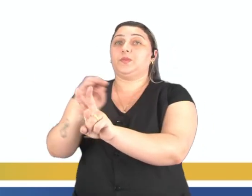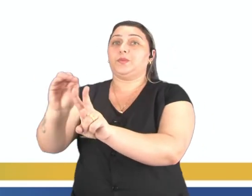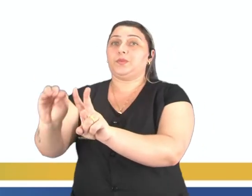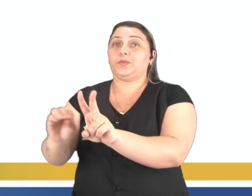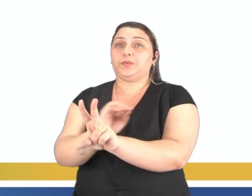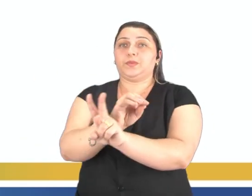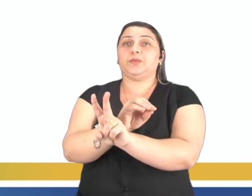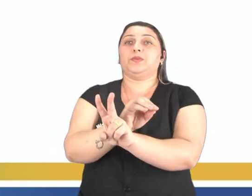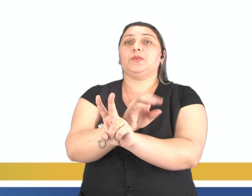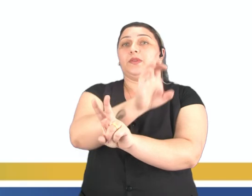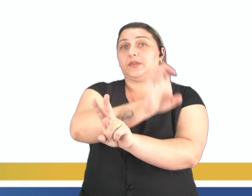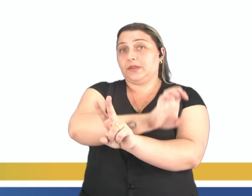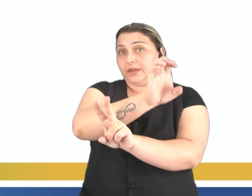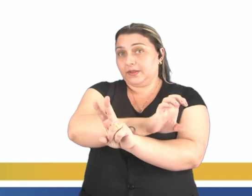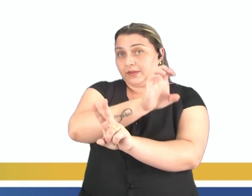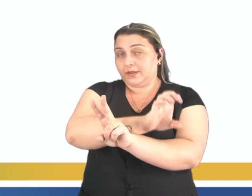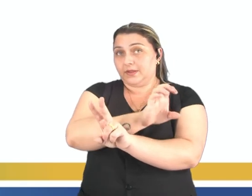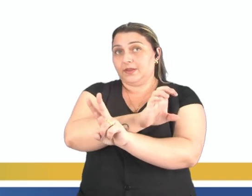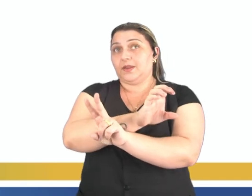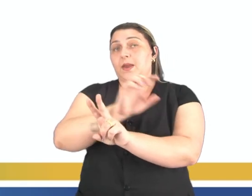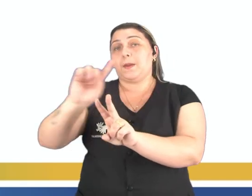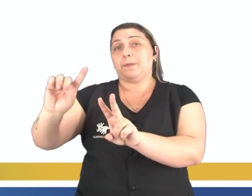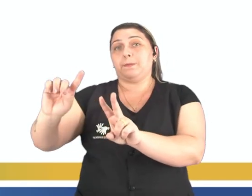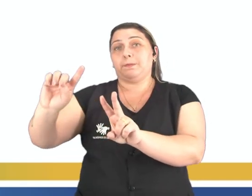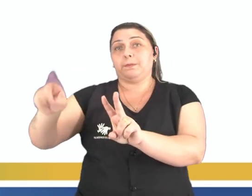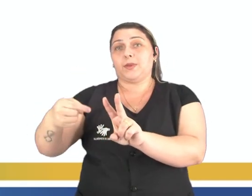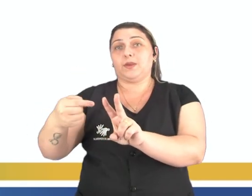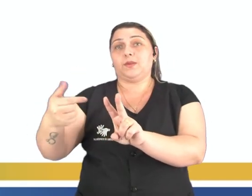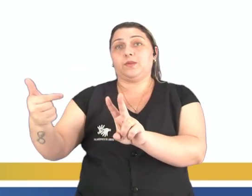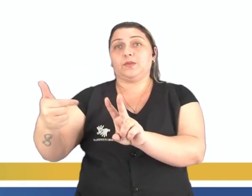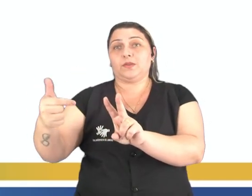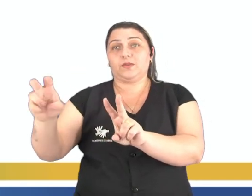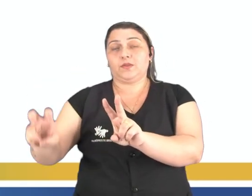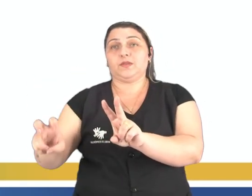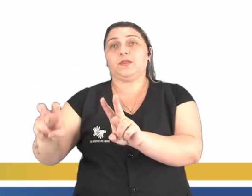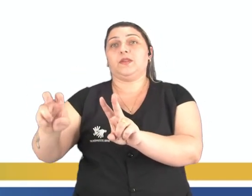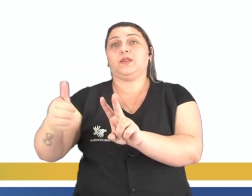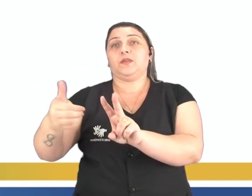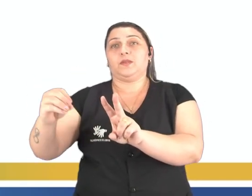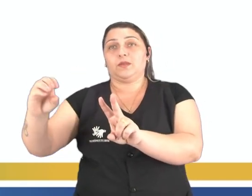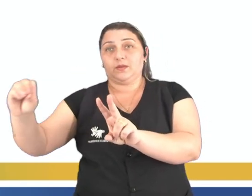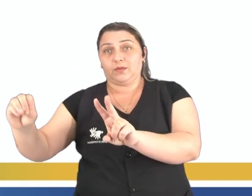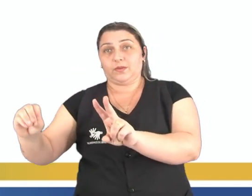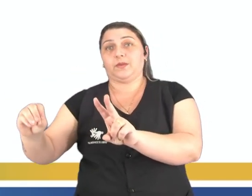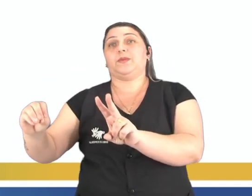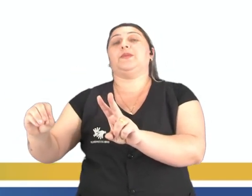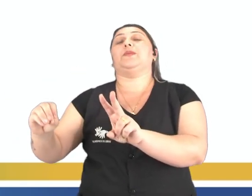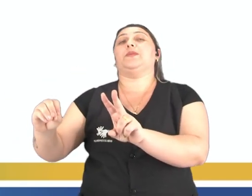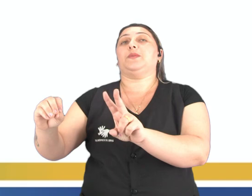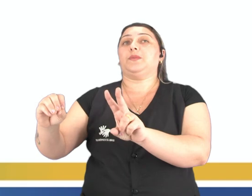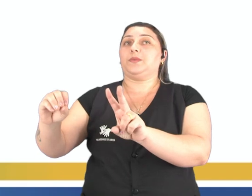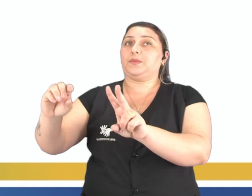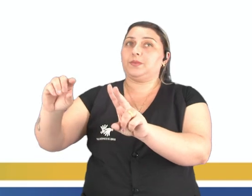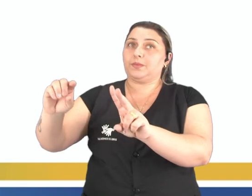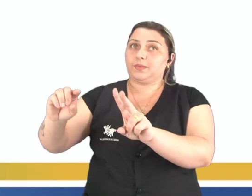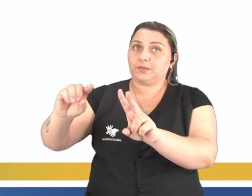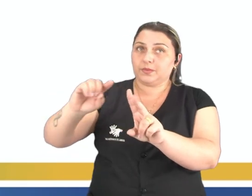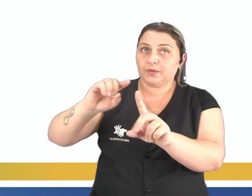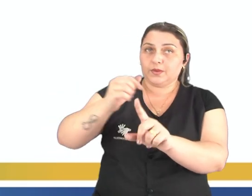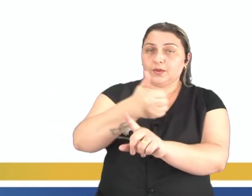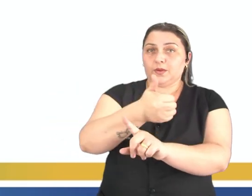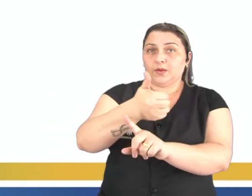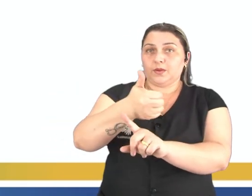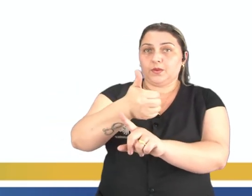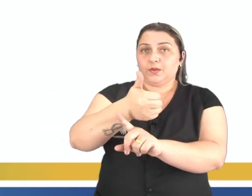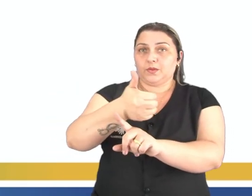números para a esquerda. Então, 1.225 dividido para 100, deslocando 2 casas para a esquerda, nós vamos ter o